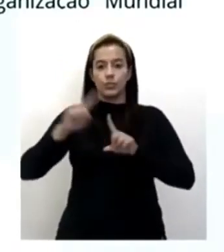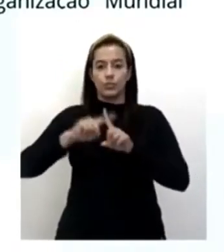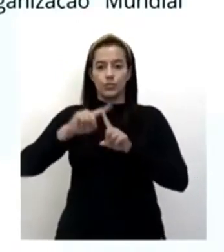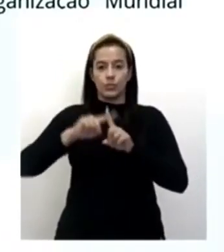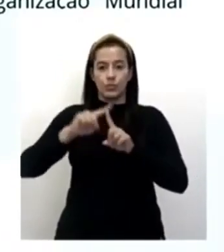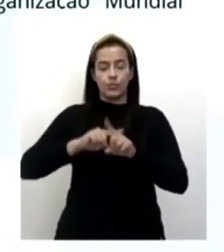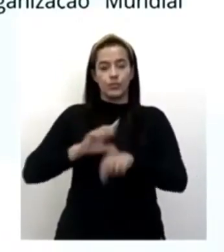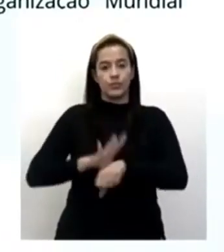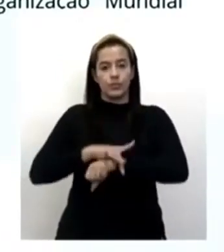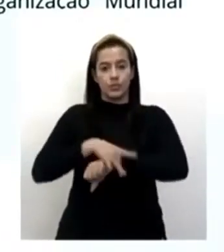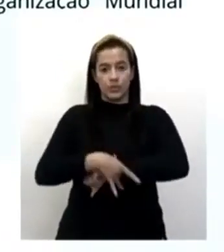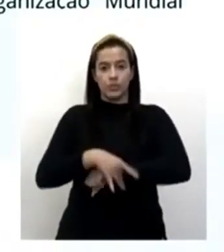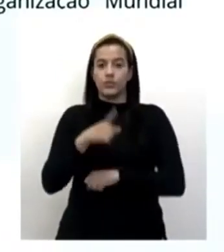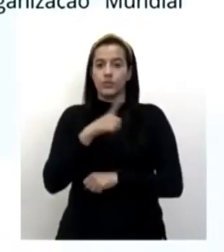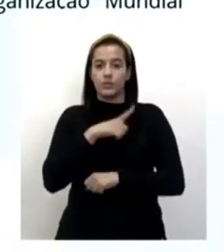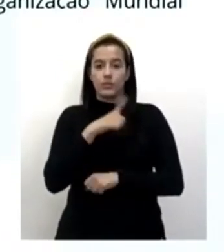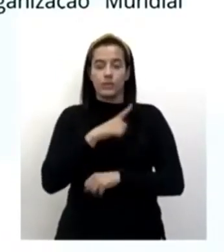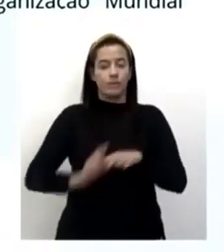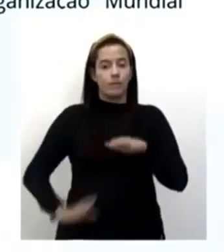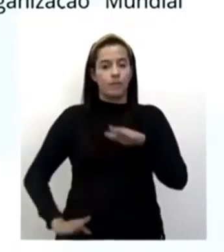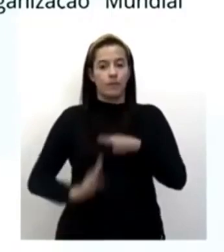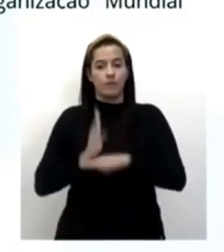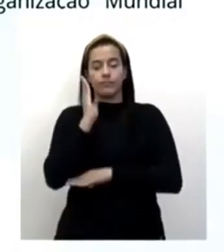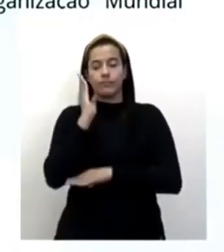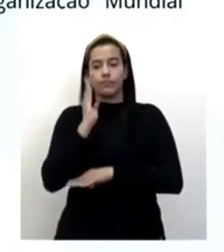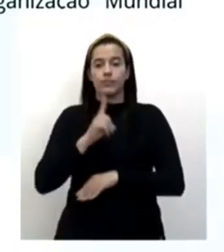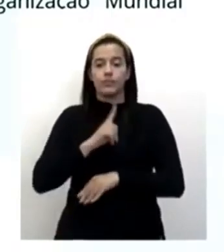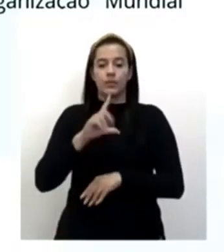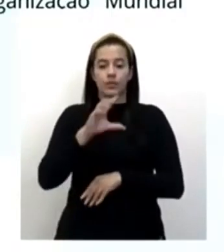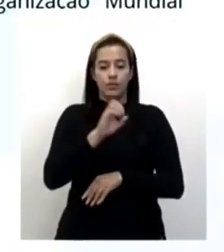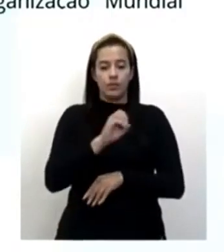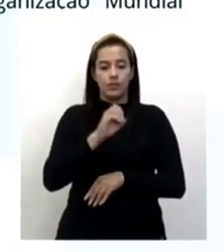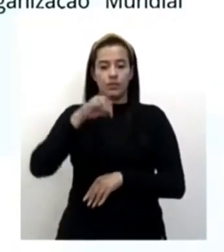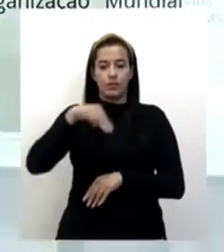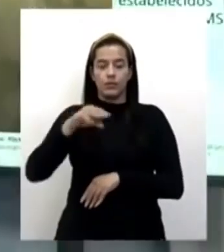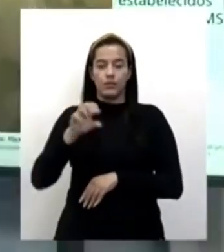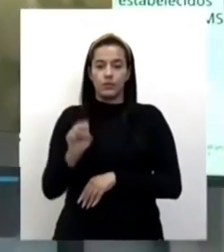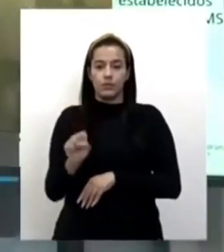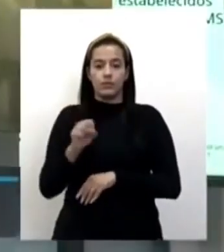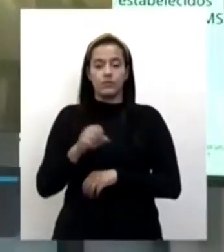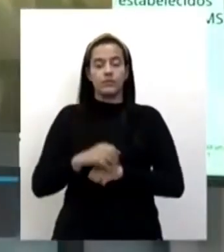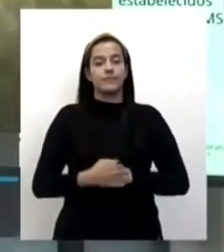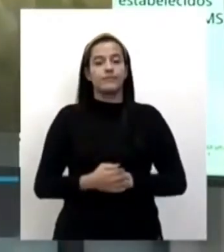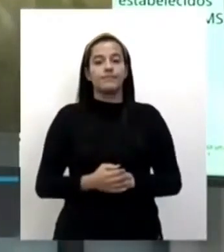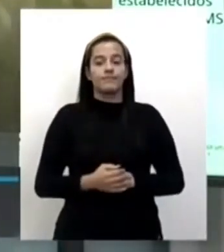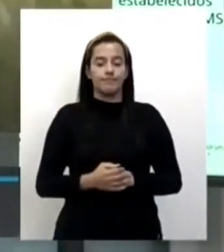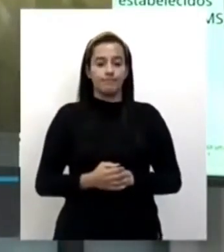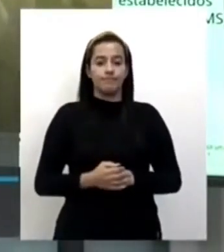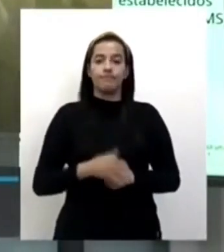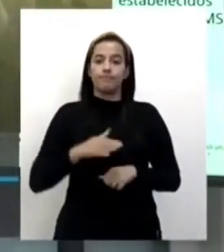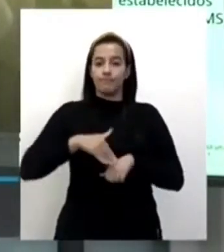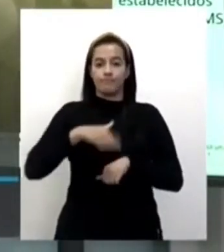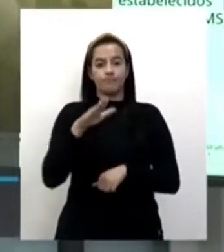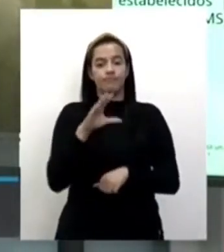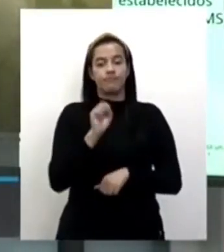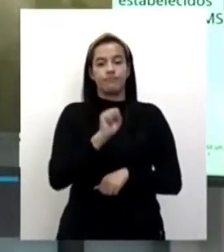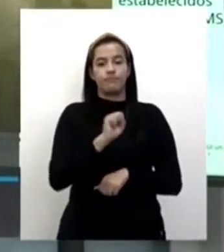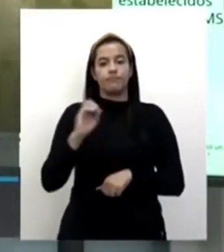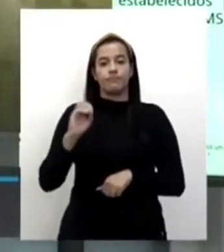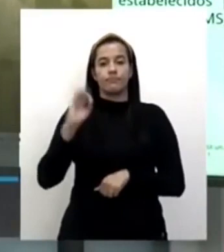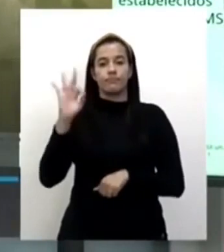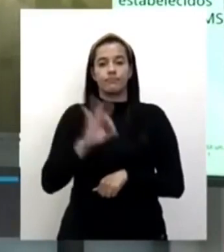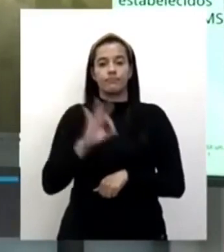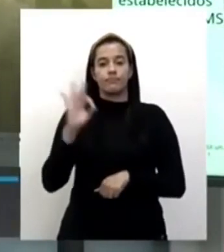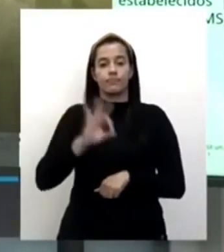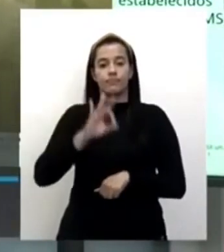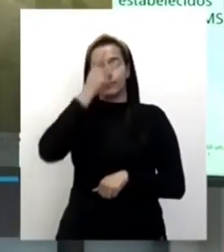seguros estabelecidos pela OMS, que é a Organização Mundial da Saúde, ou seja, mais de 80% das